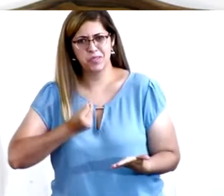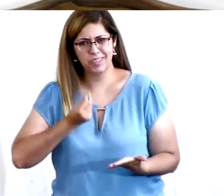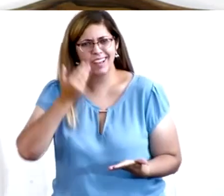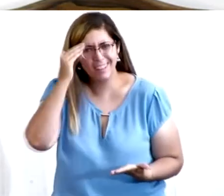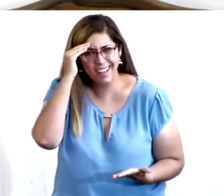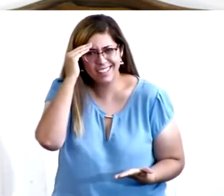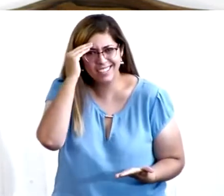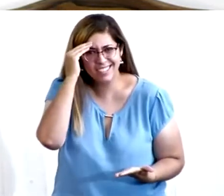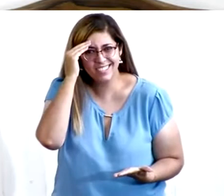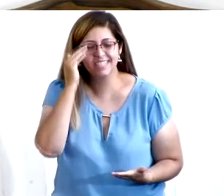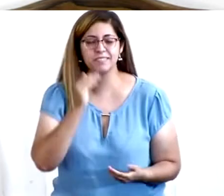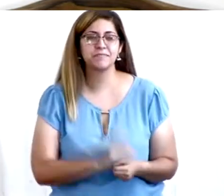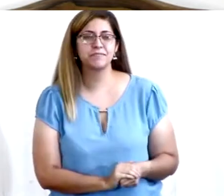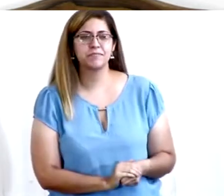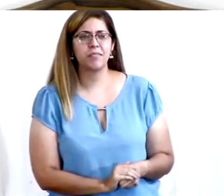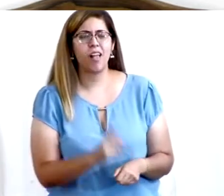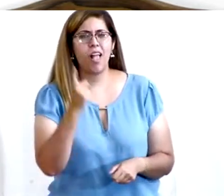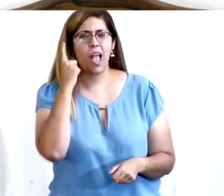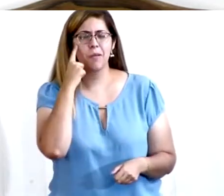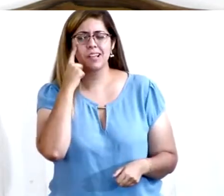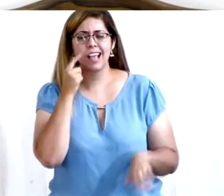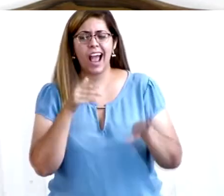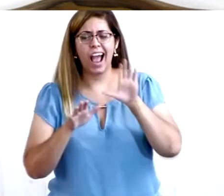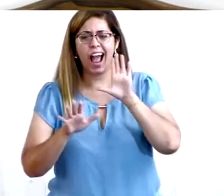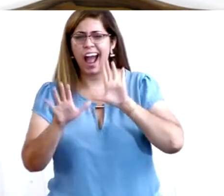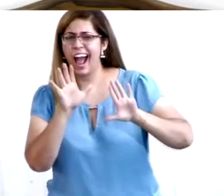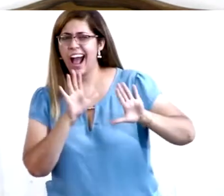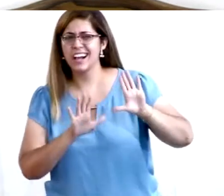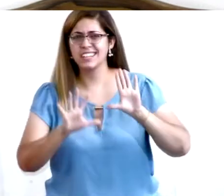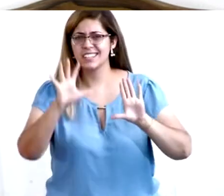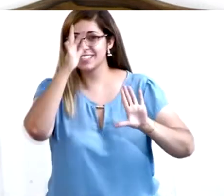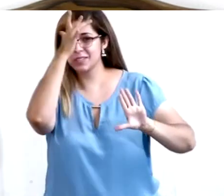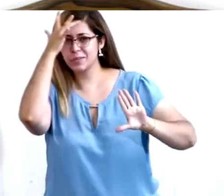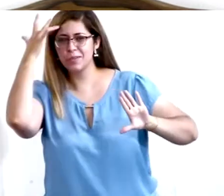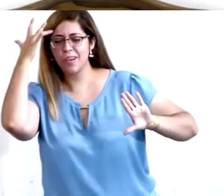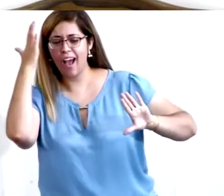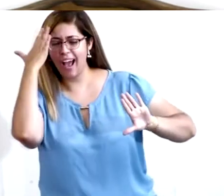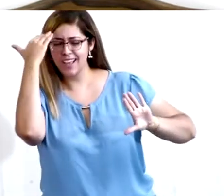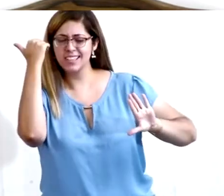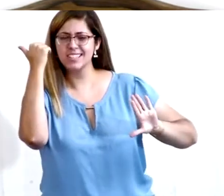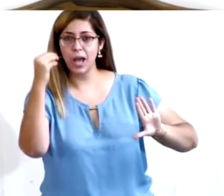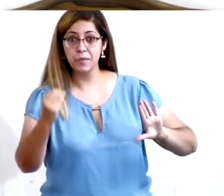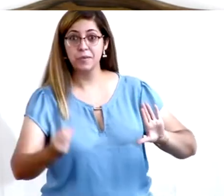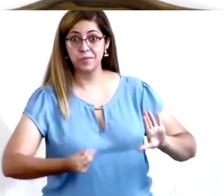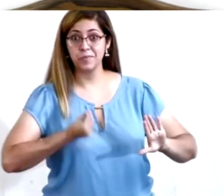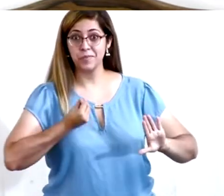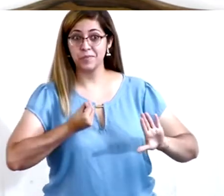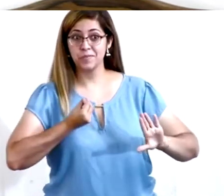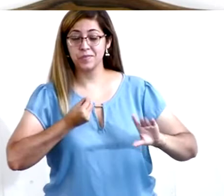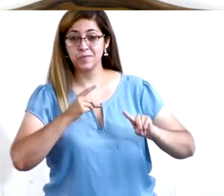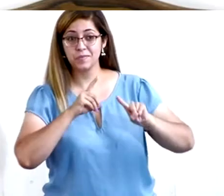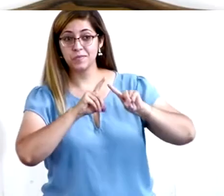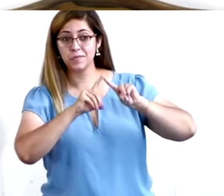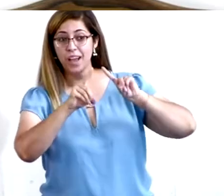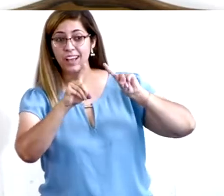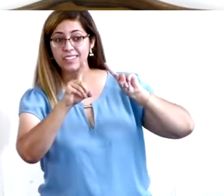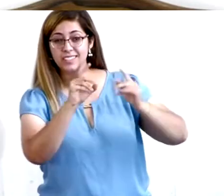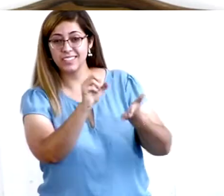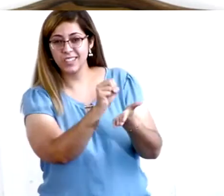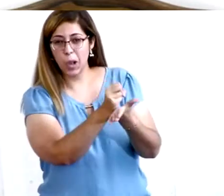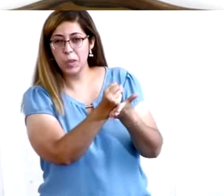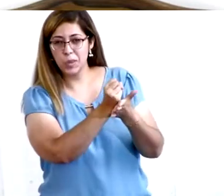Existe algo que alguns sabem que tem, mas nem todos. Assim, essa breve metáfora